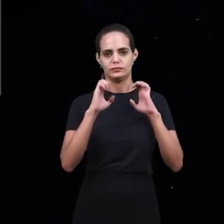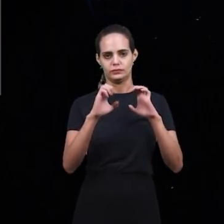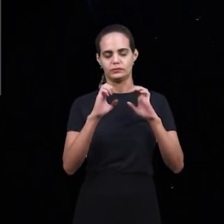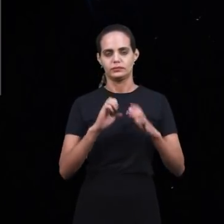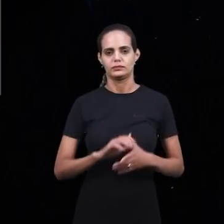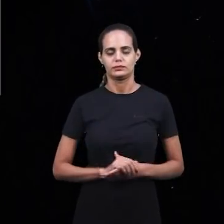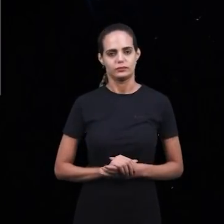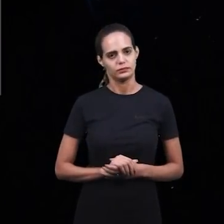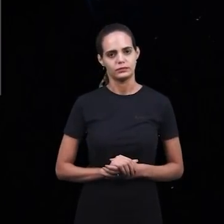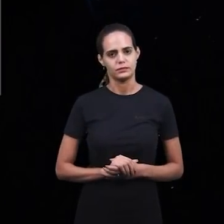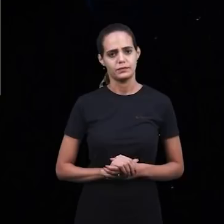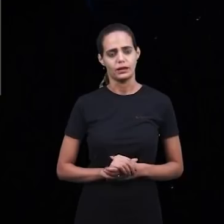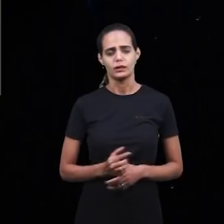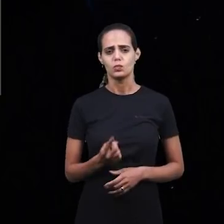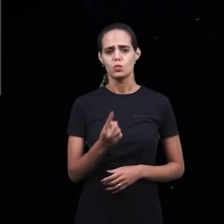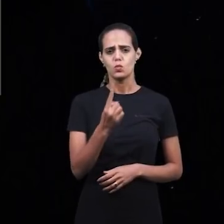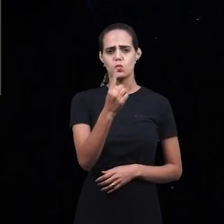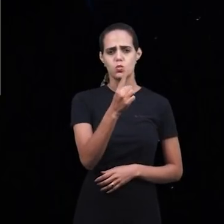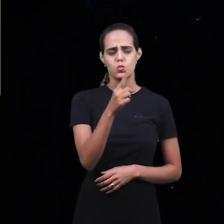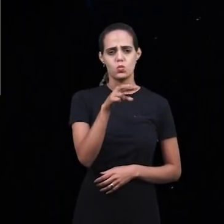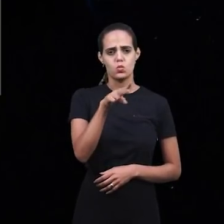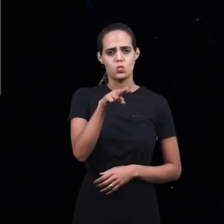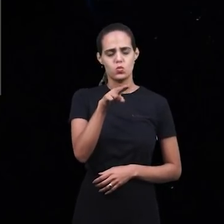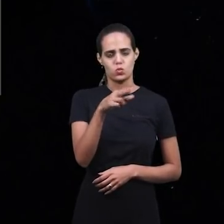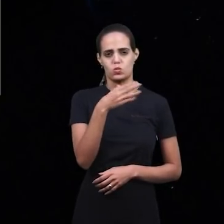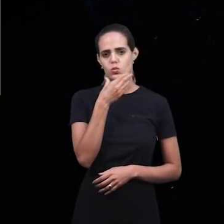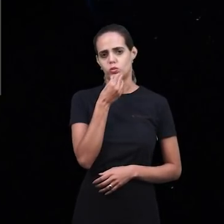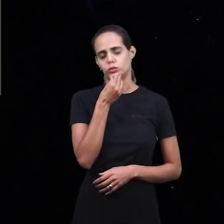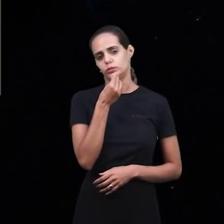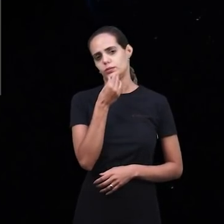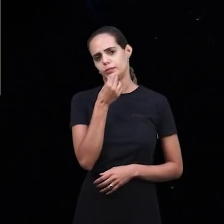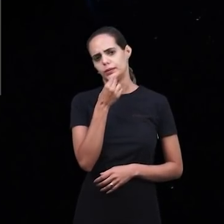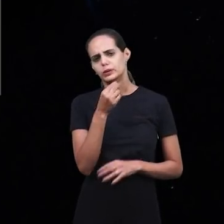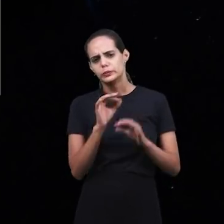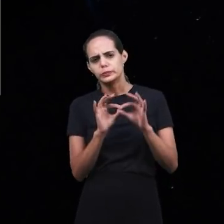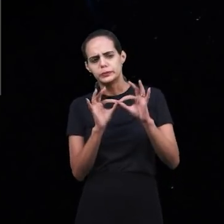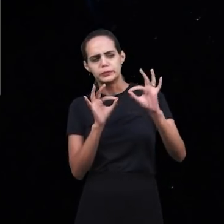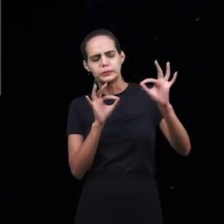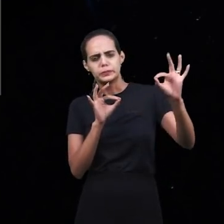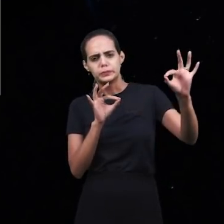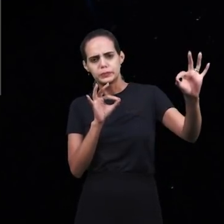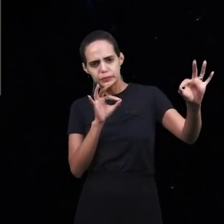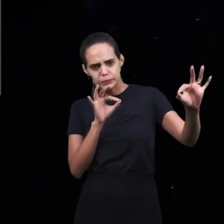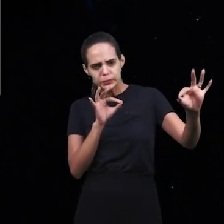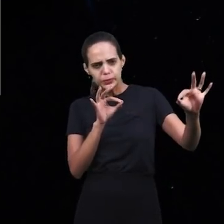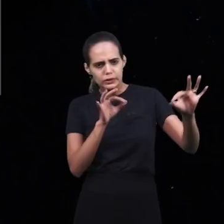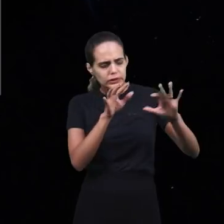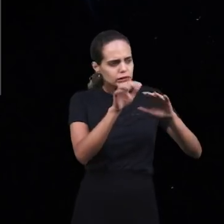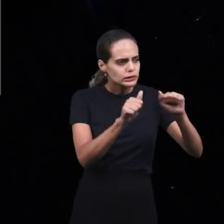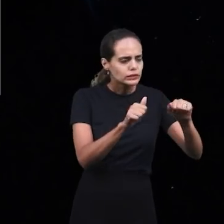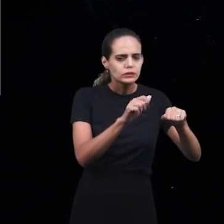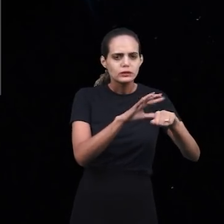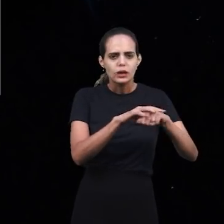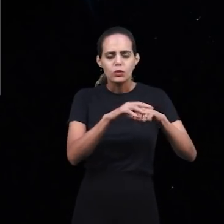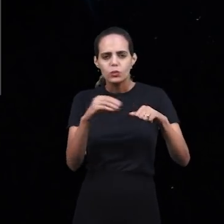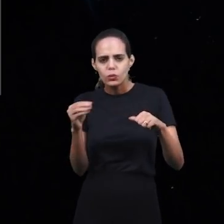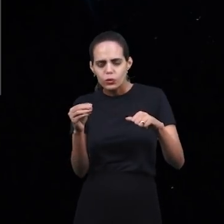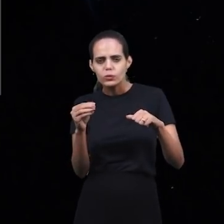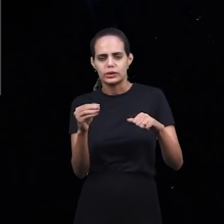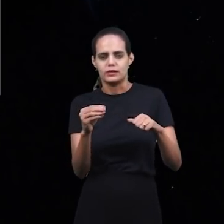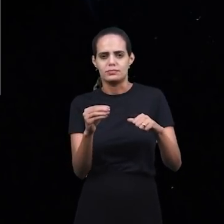Illinois. Seu único e querido irmão buscava longe de casa a cura para a mesma doença que havia causado a morte de